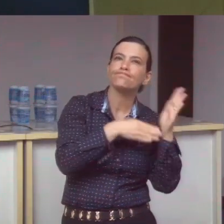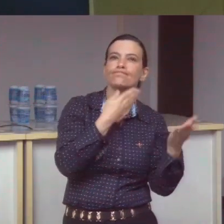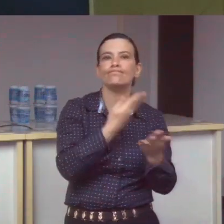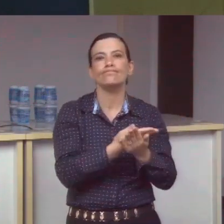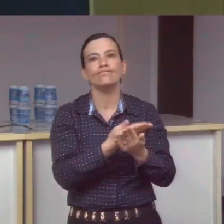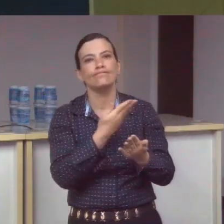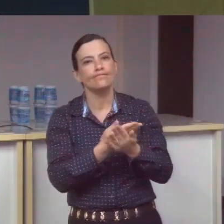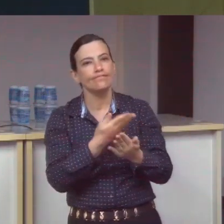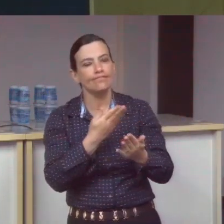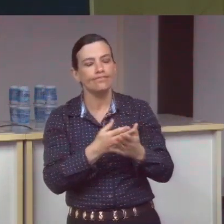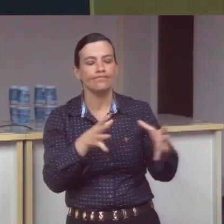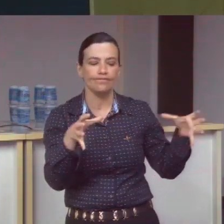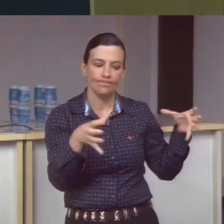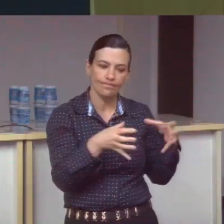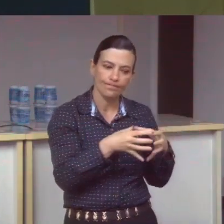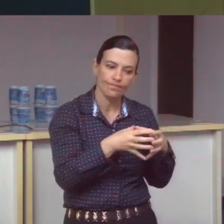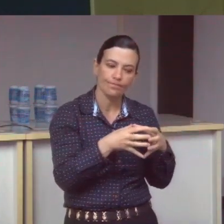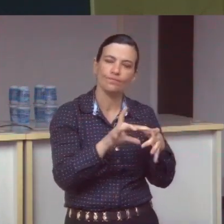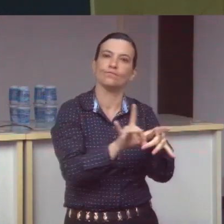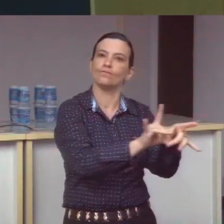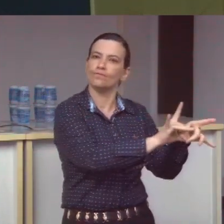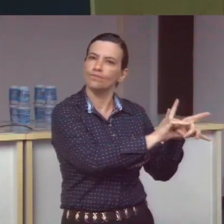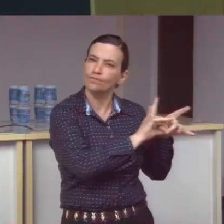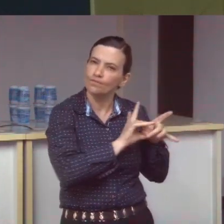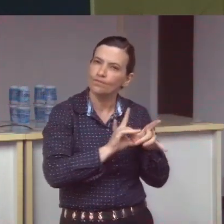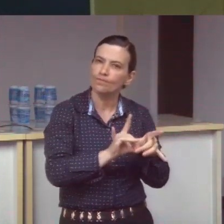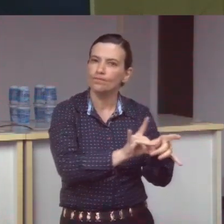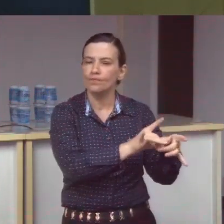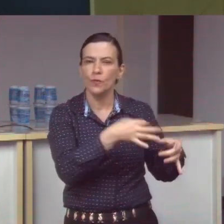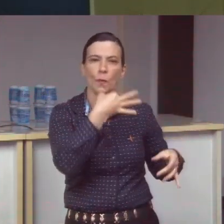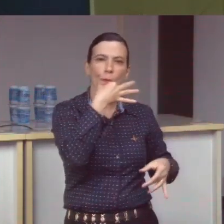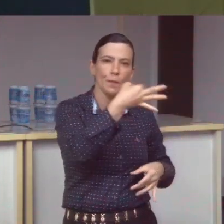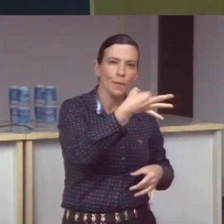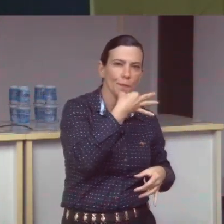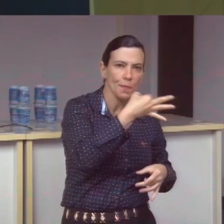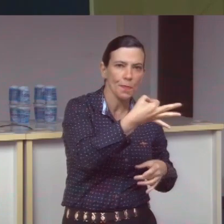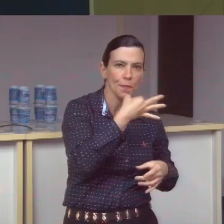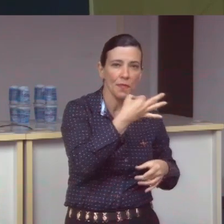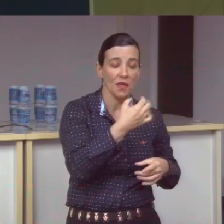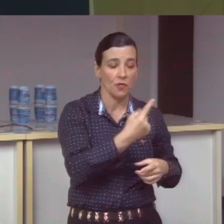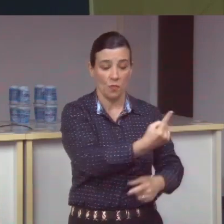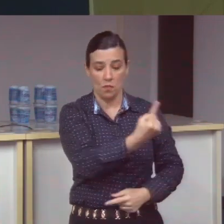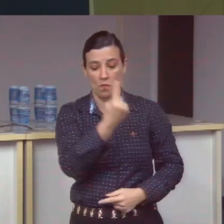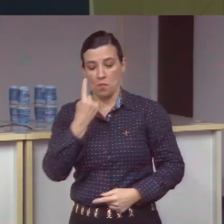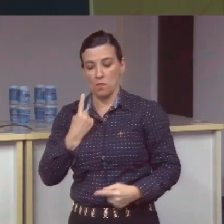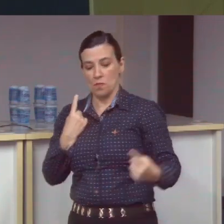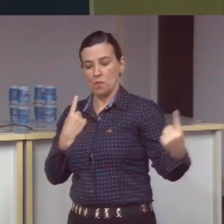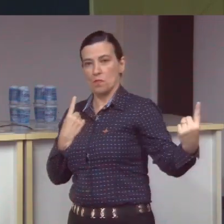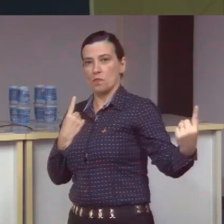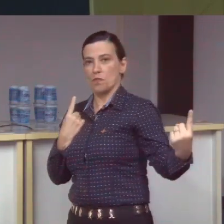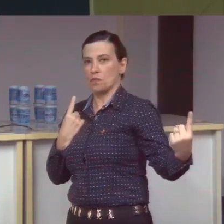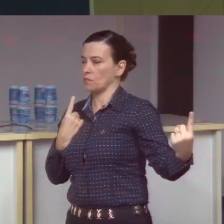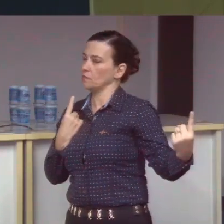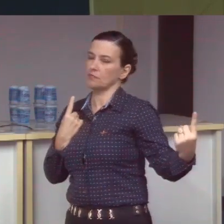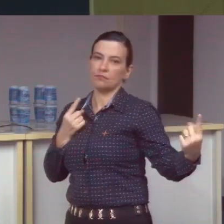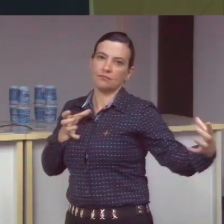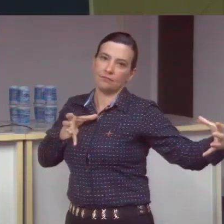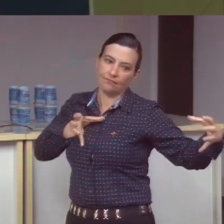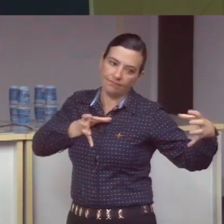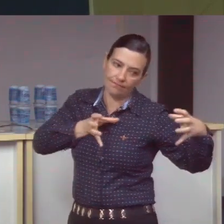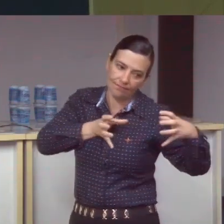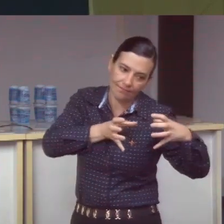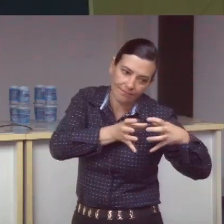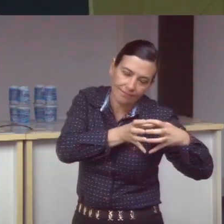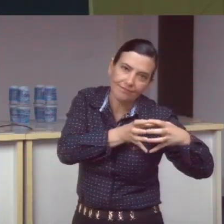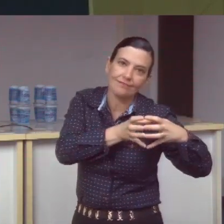uma construção conjunta. A gente não consegue fazer isso se a gente se isolar no saber da psicologia sem considerar